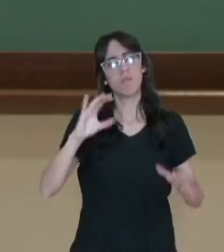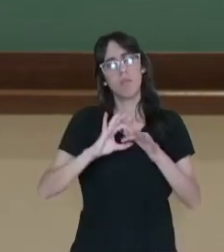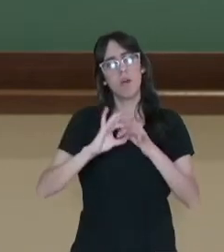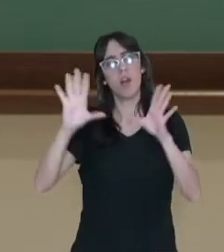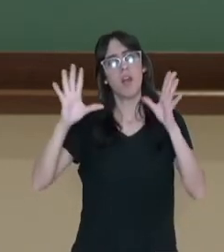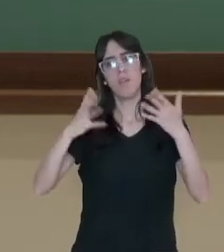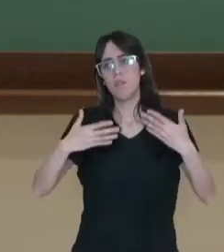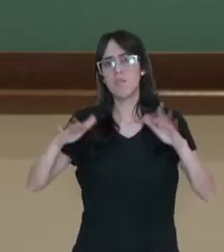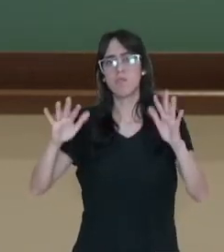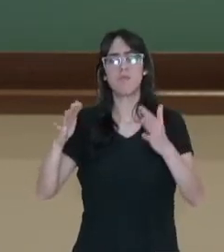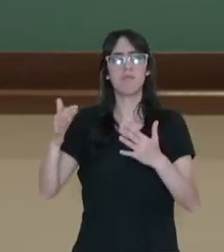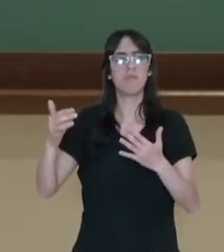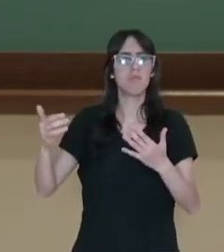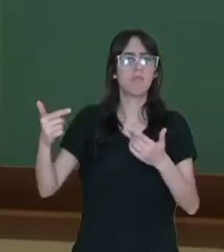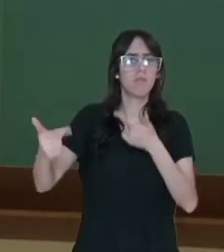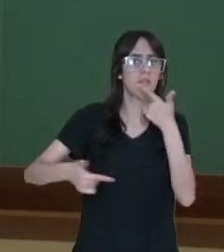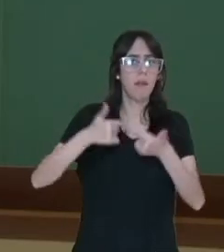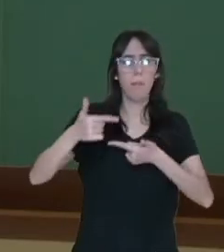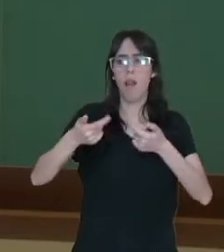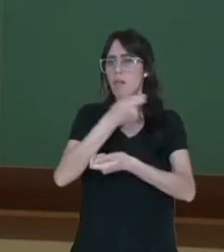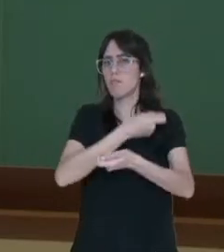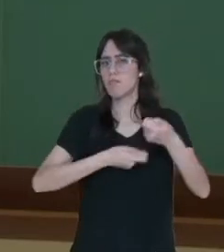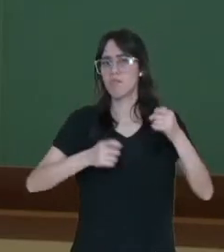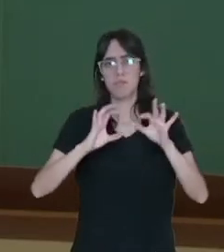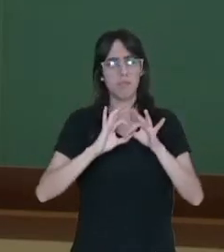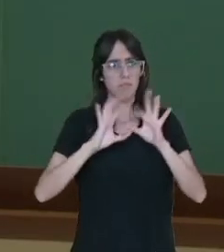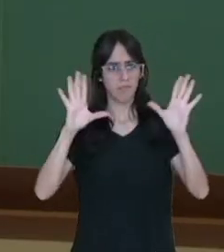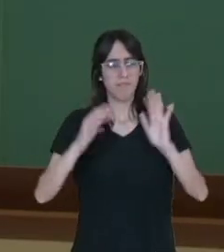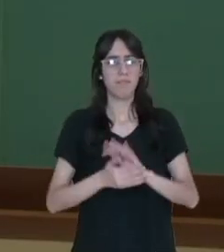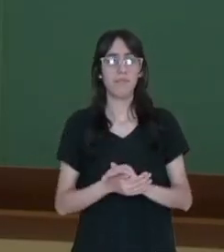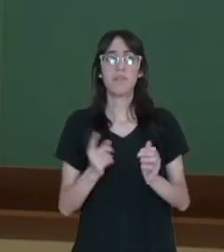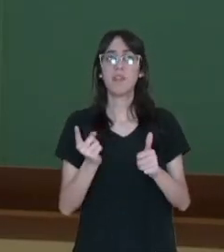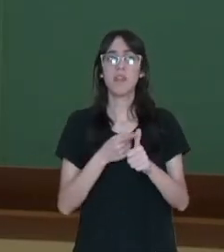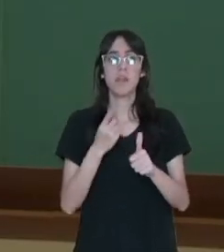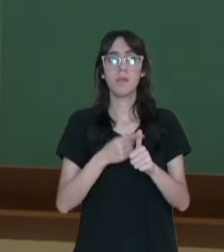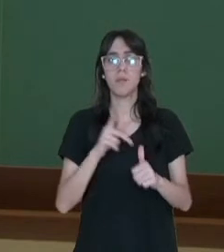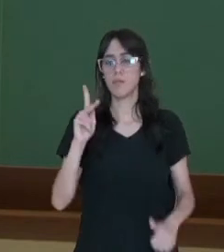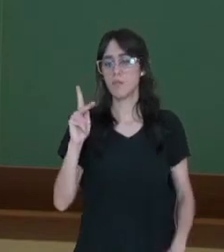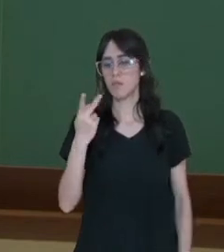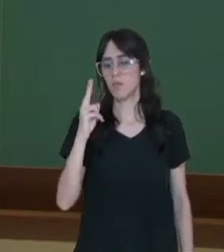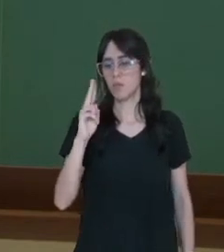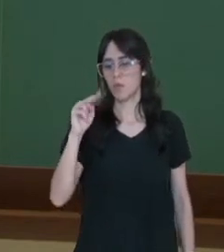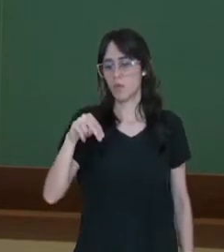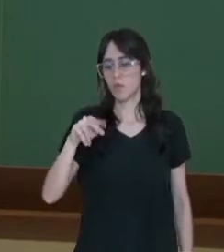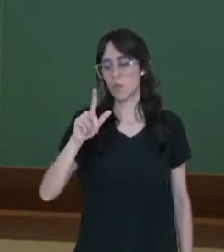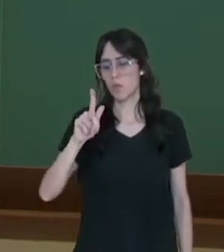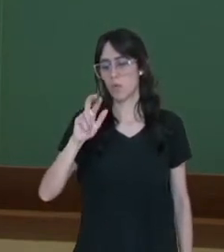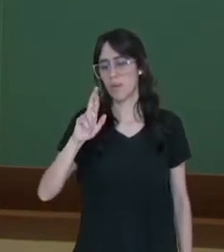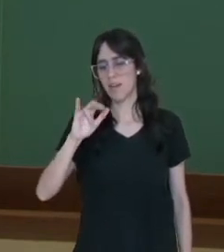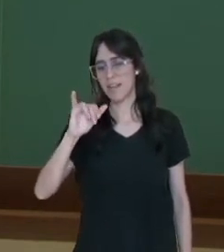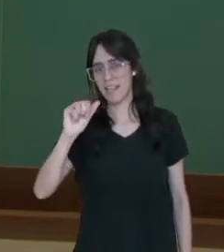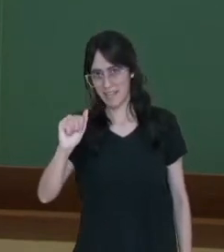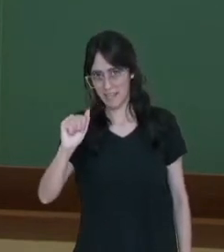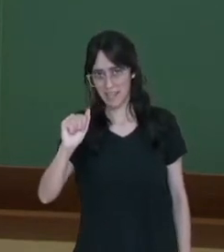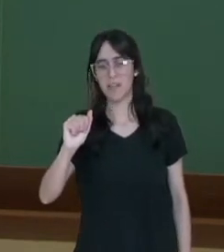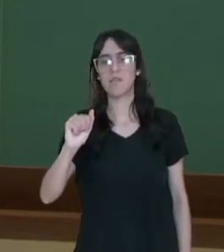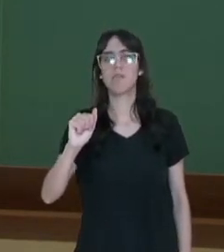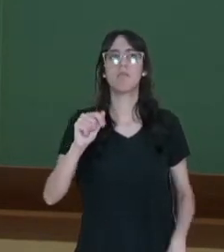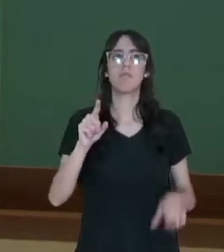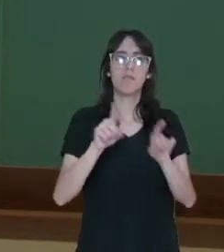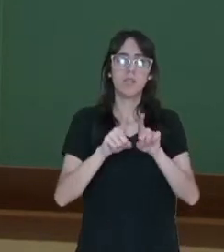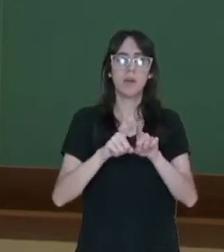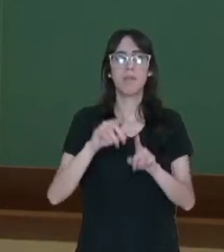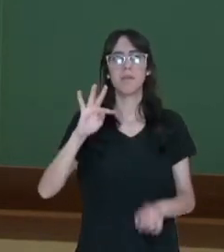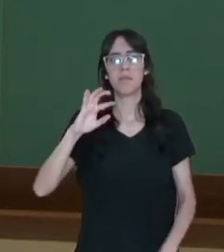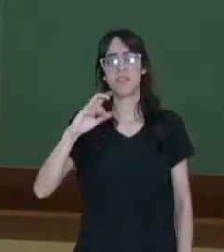livre iniciativa. Primeiro, como exemplo da Hungria, em 1988, a Tchecoslováquia, em